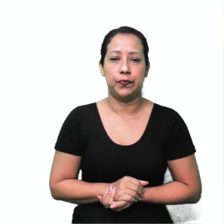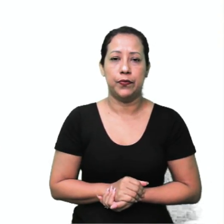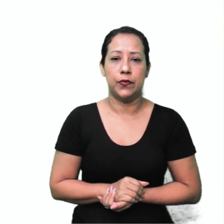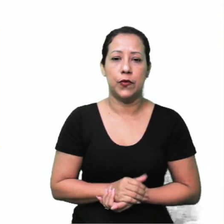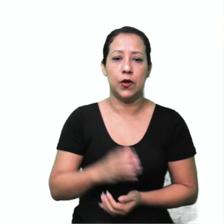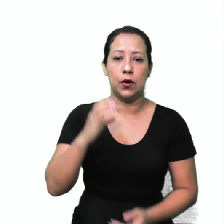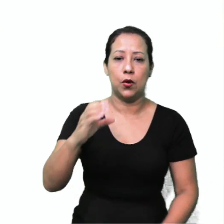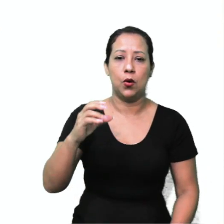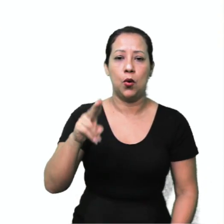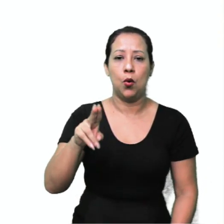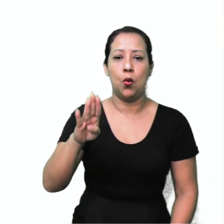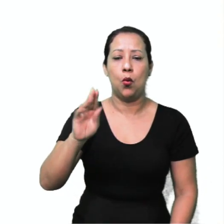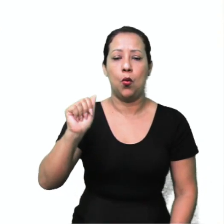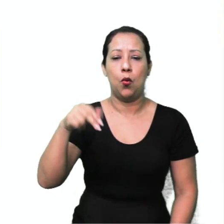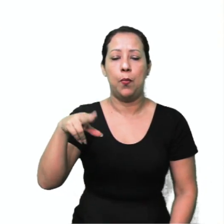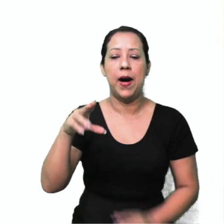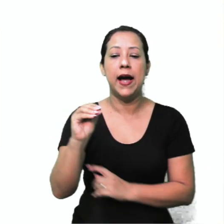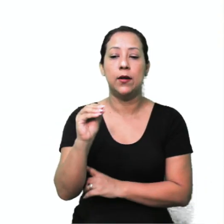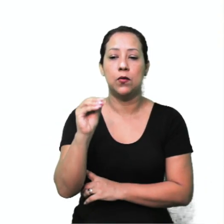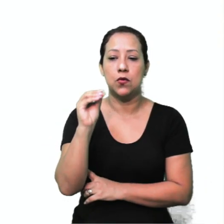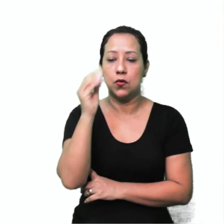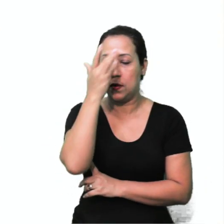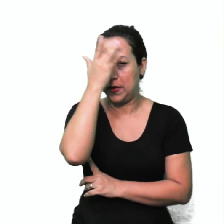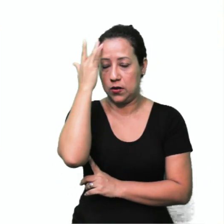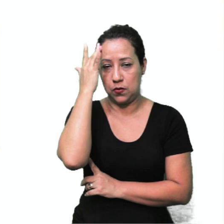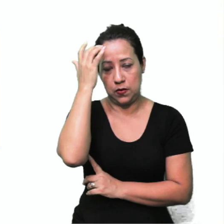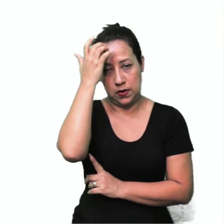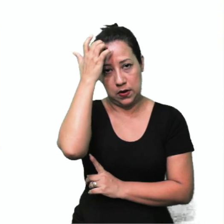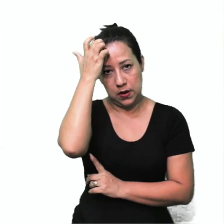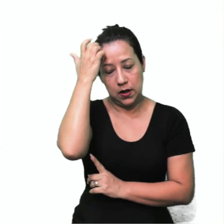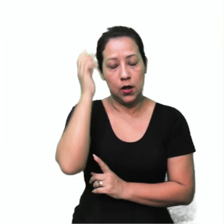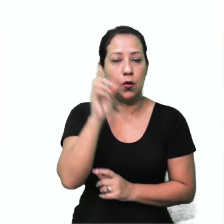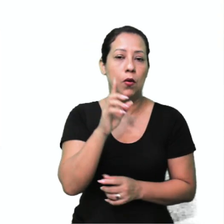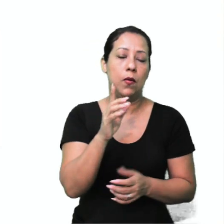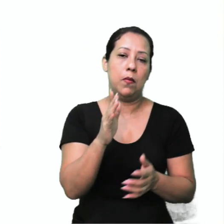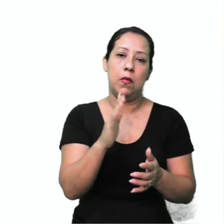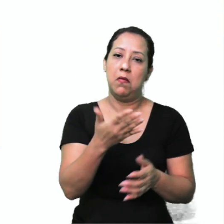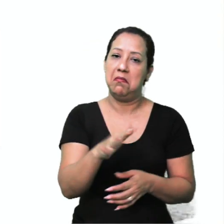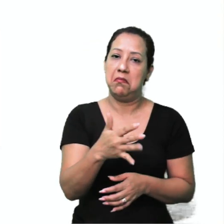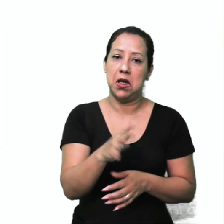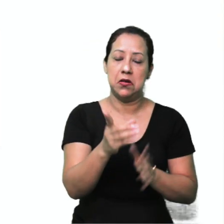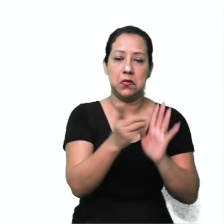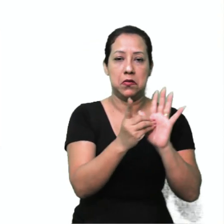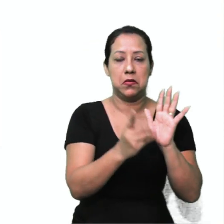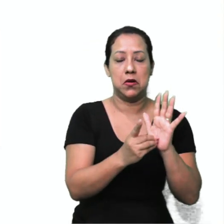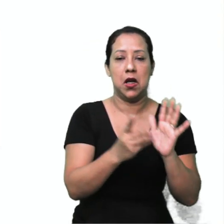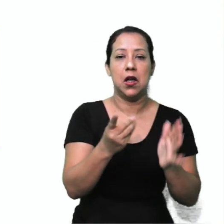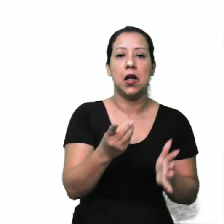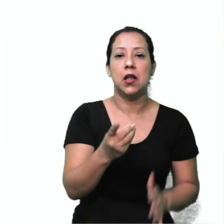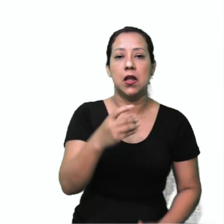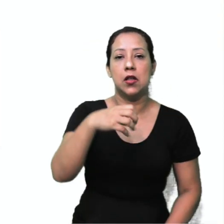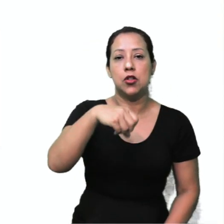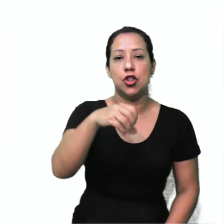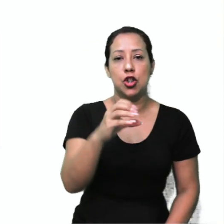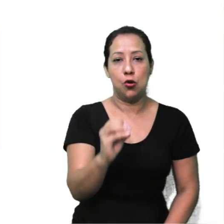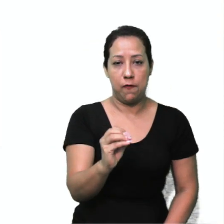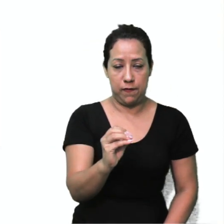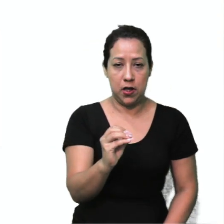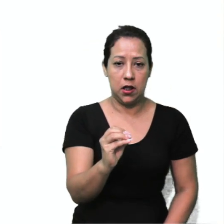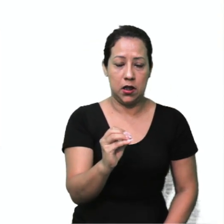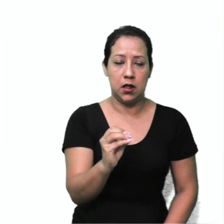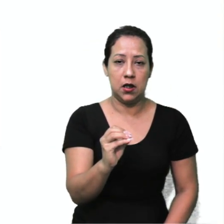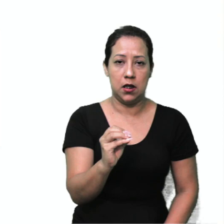Cubanos. A partir da década de 90, os Estados Unidos começaram a receber grande número de imigrantes cubanos. Imigrantes ao entrarem nos Estados